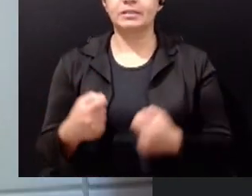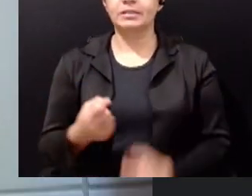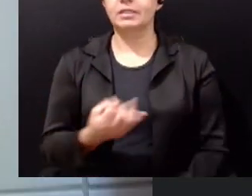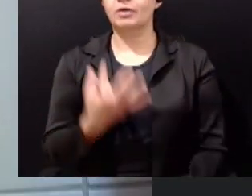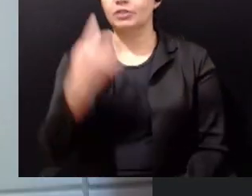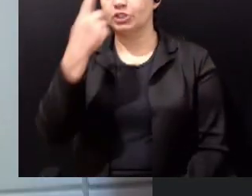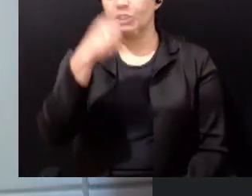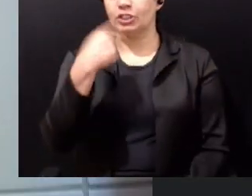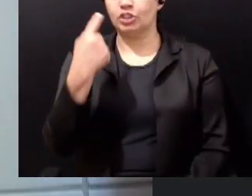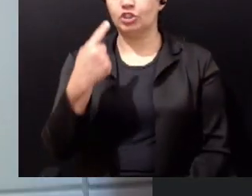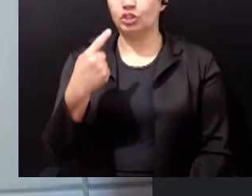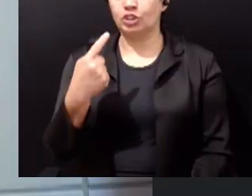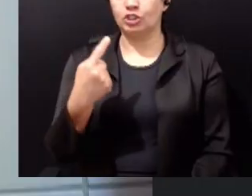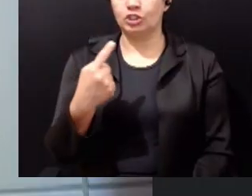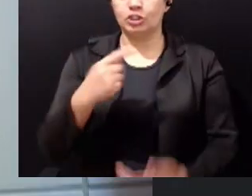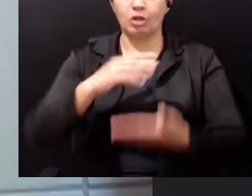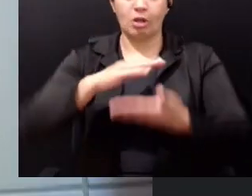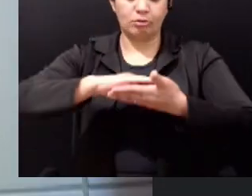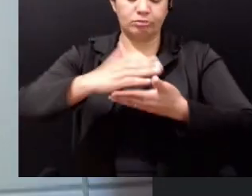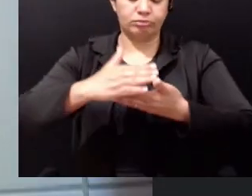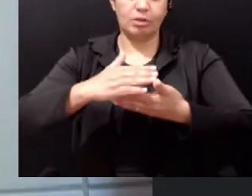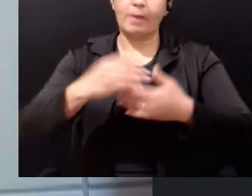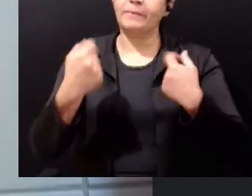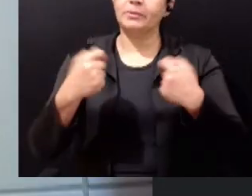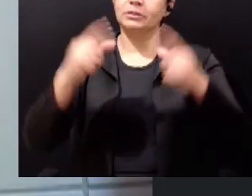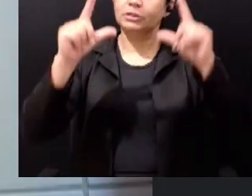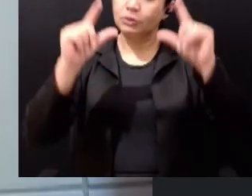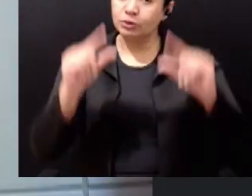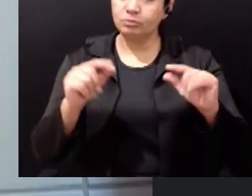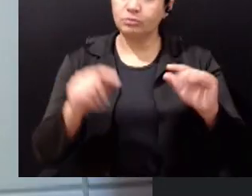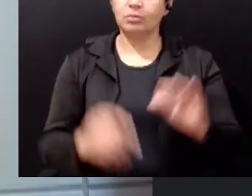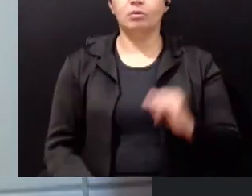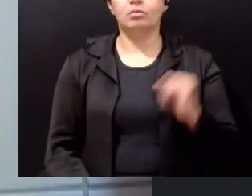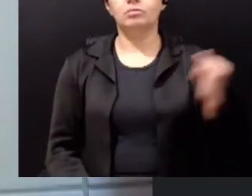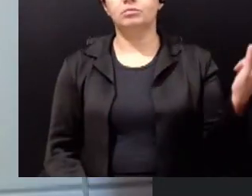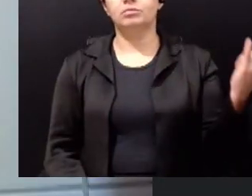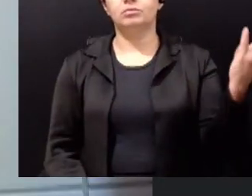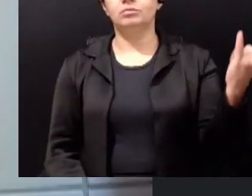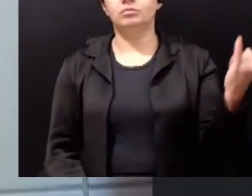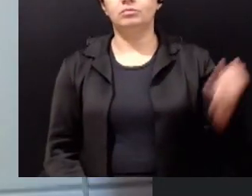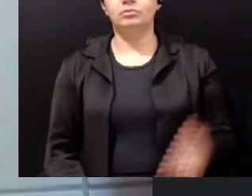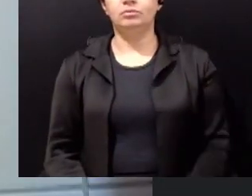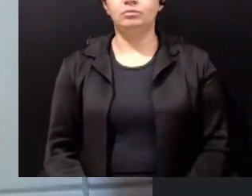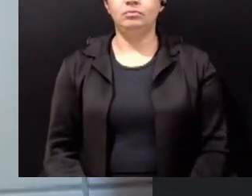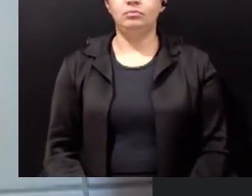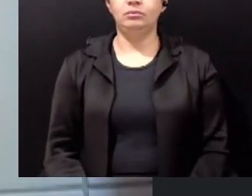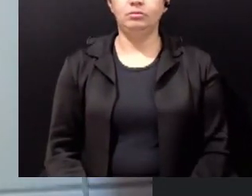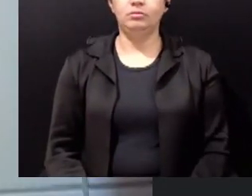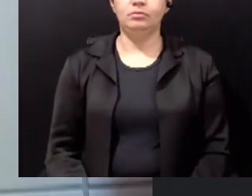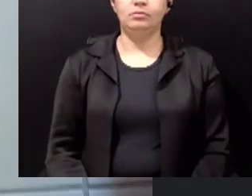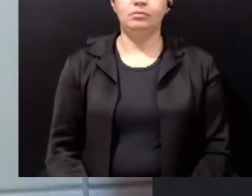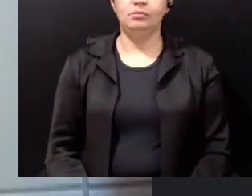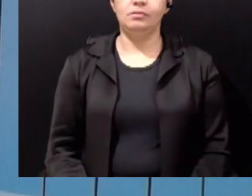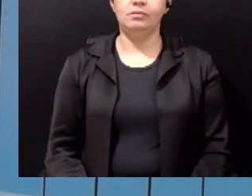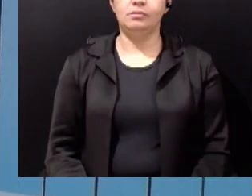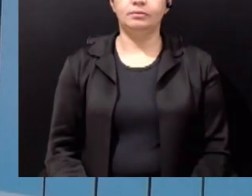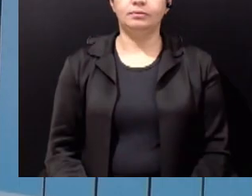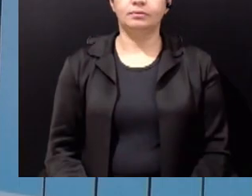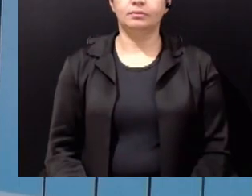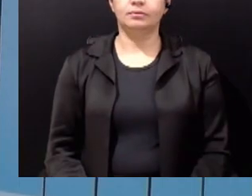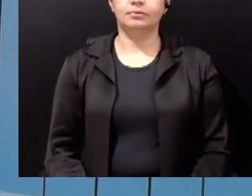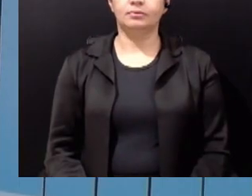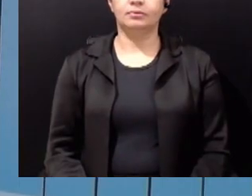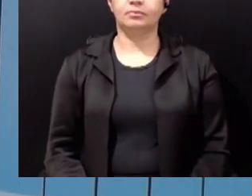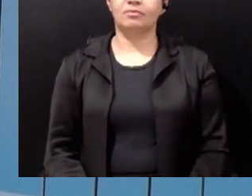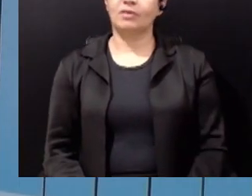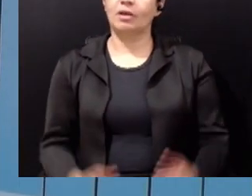o número de horas, né, de tela por dia, isso é fundamental, assim, hoje em dia. Doutora Jaqueline, eu queria que você